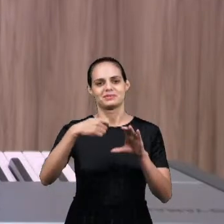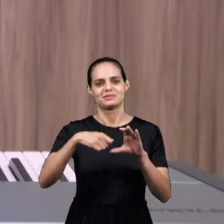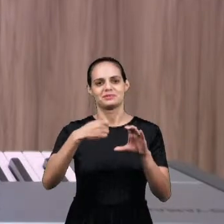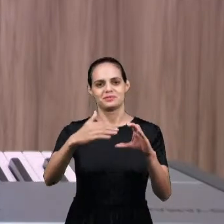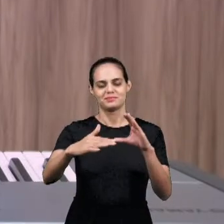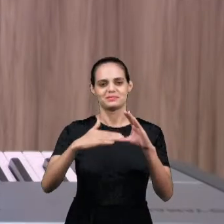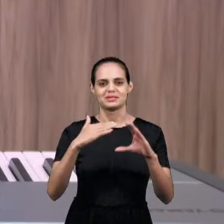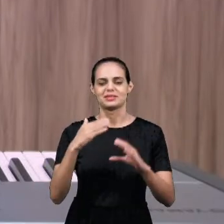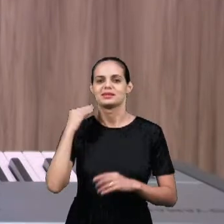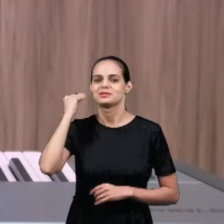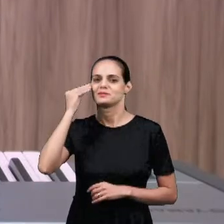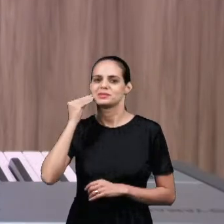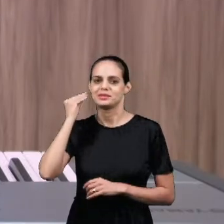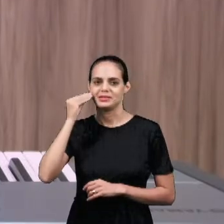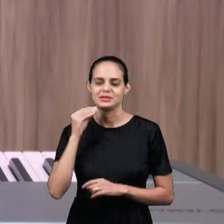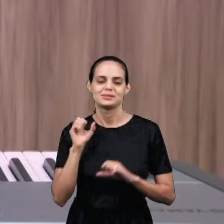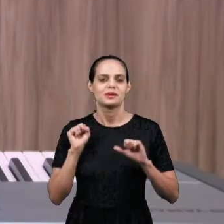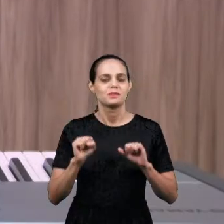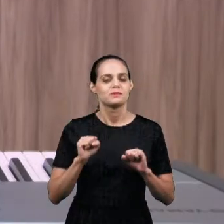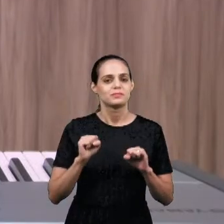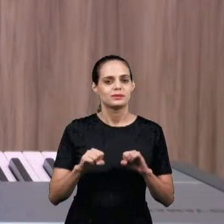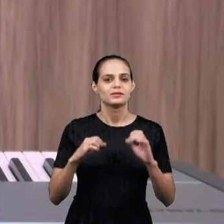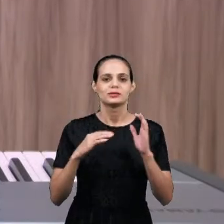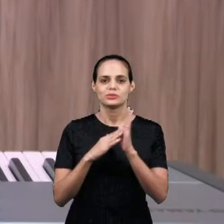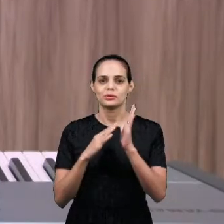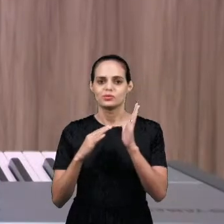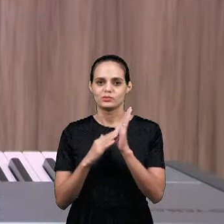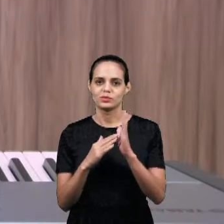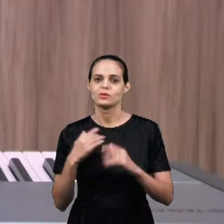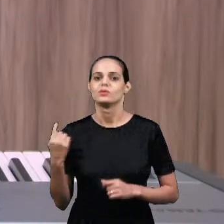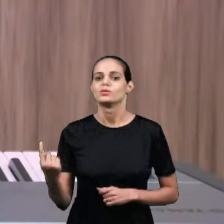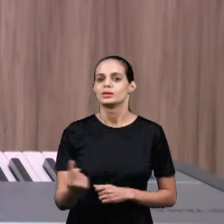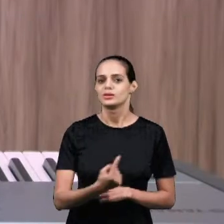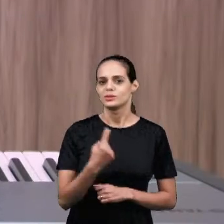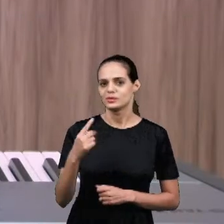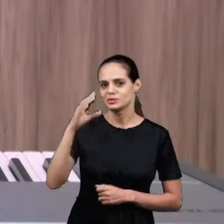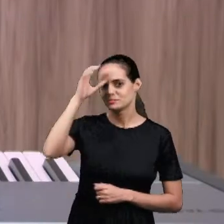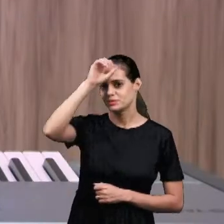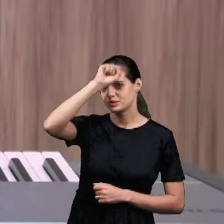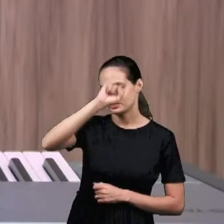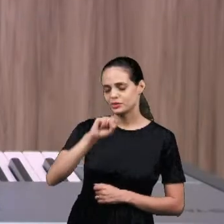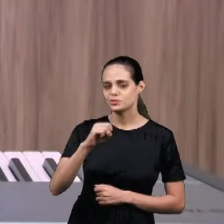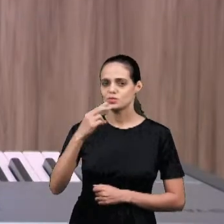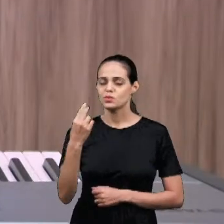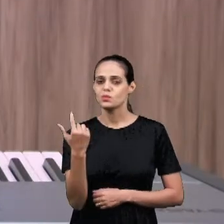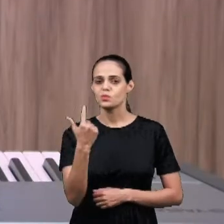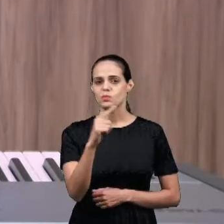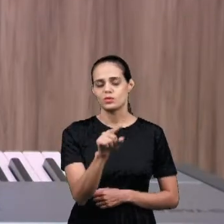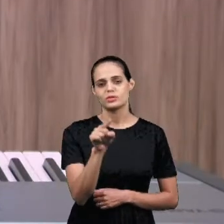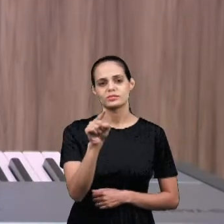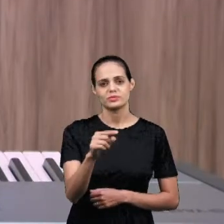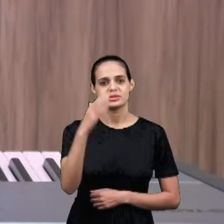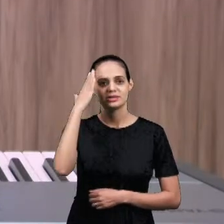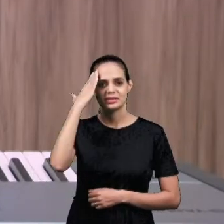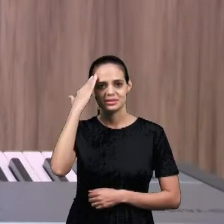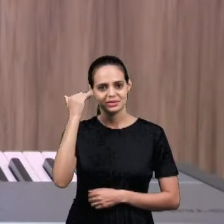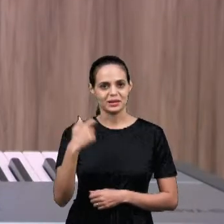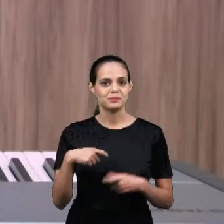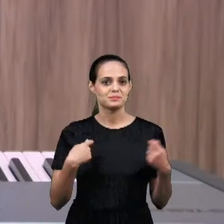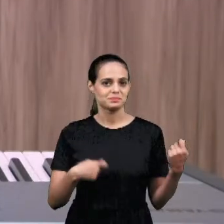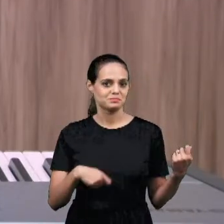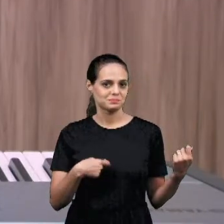experiência. Pode ser o louvor que estamos aprendendo ou um outro que você já sabe tocar. Vai ser uma